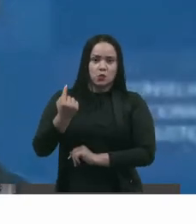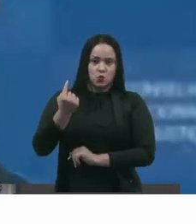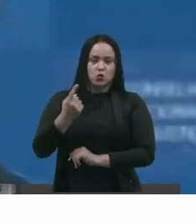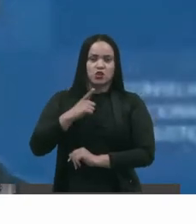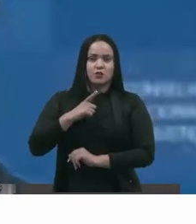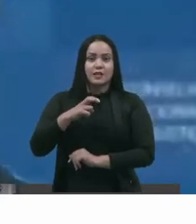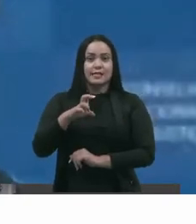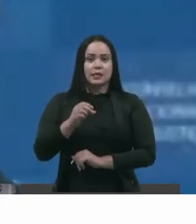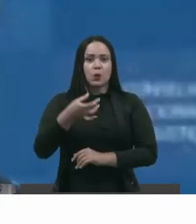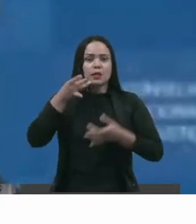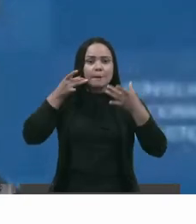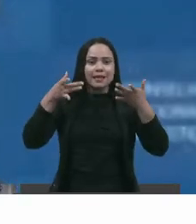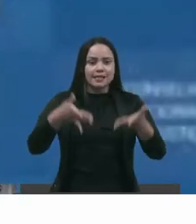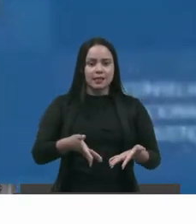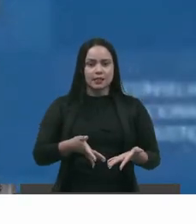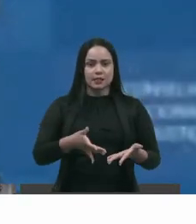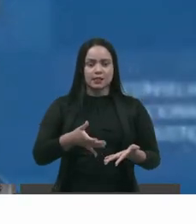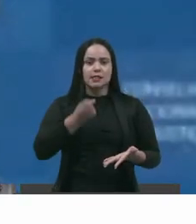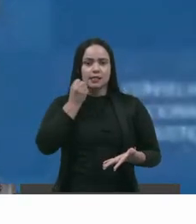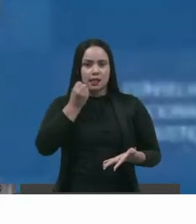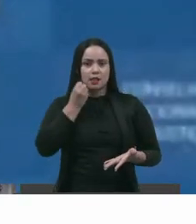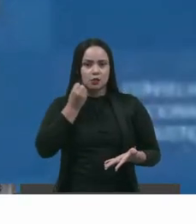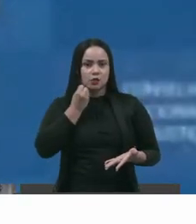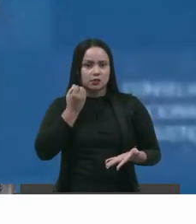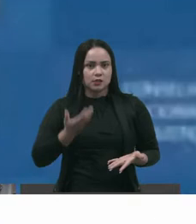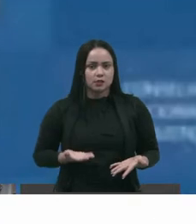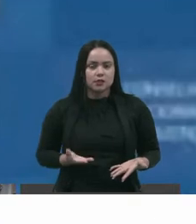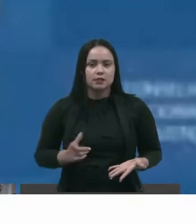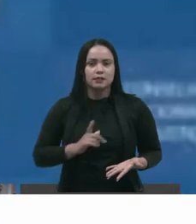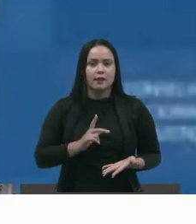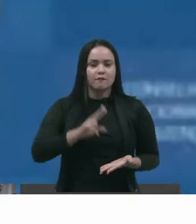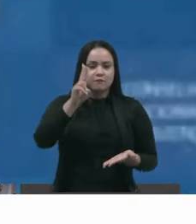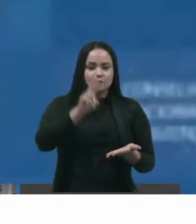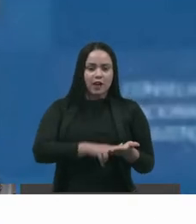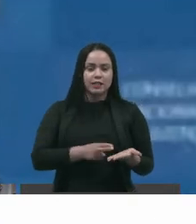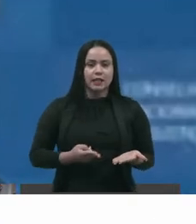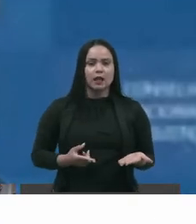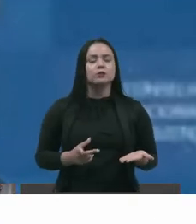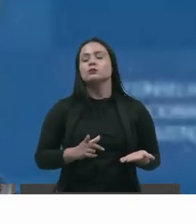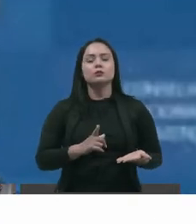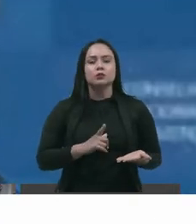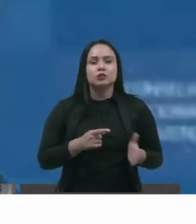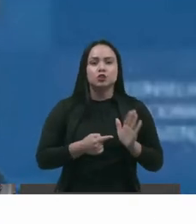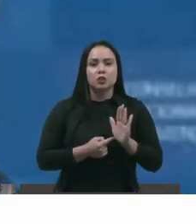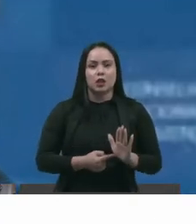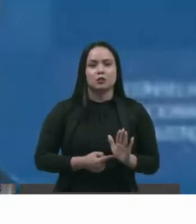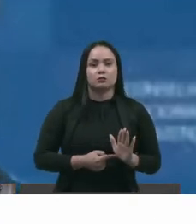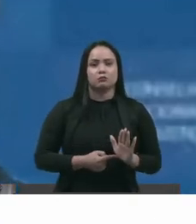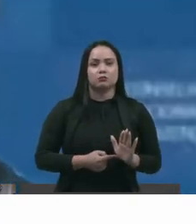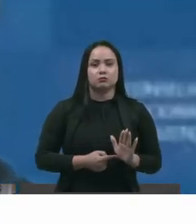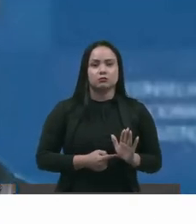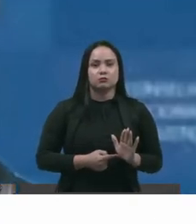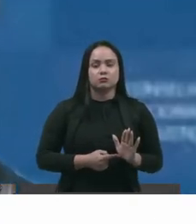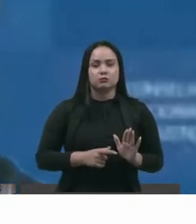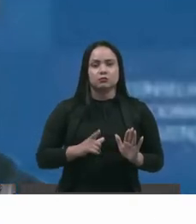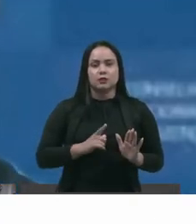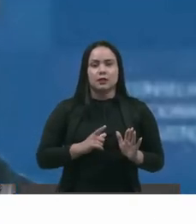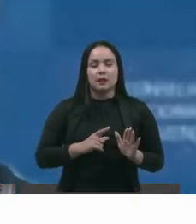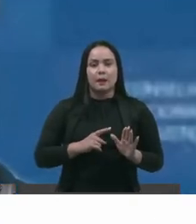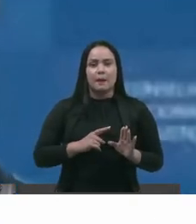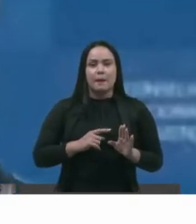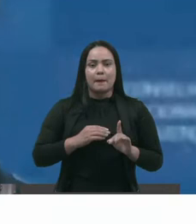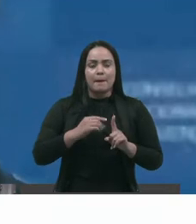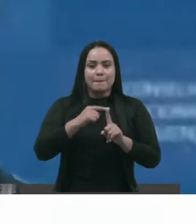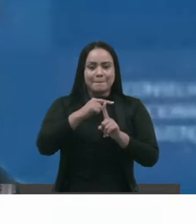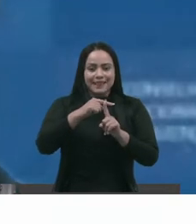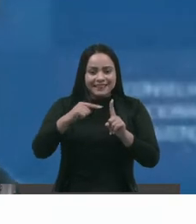50 senadores, será validado o nome do indicado pela metade mais um